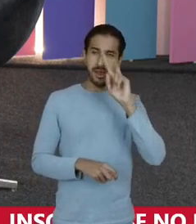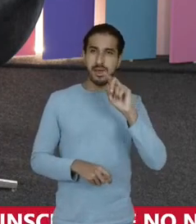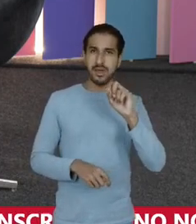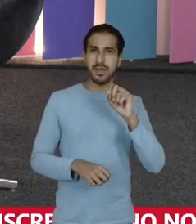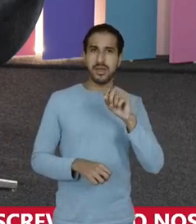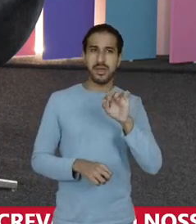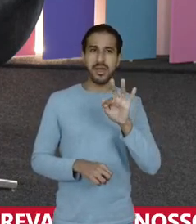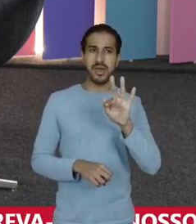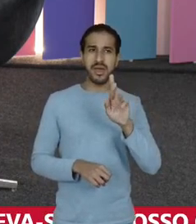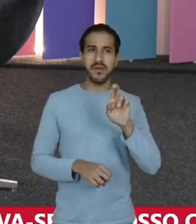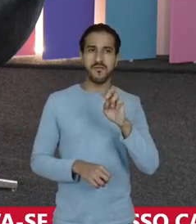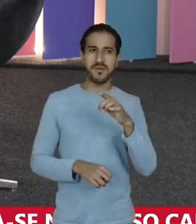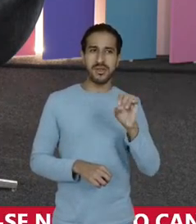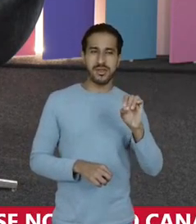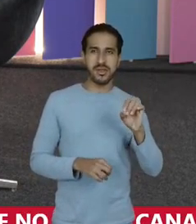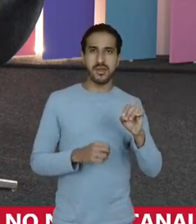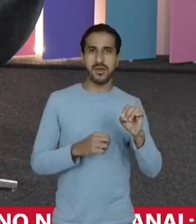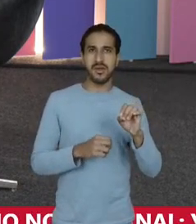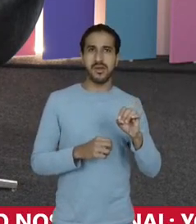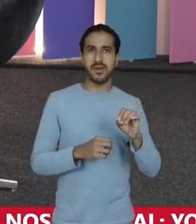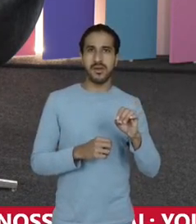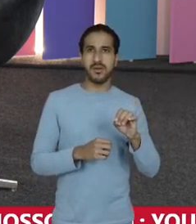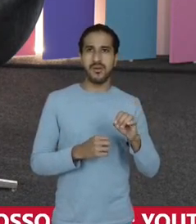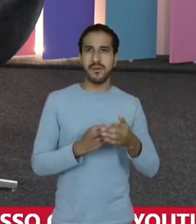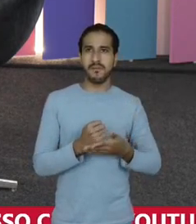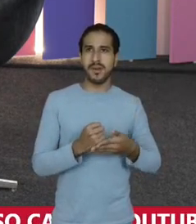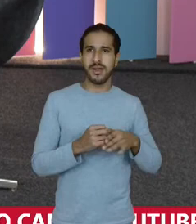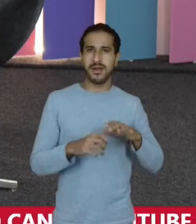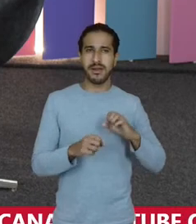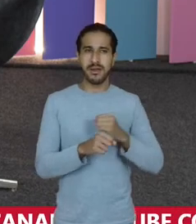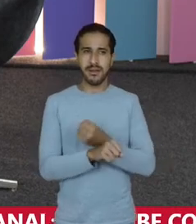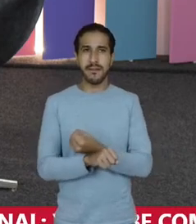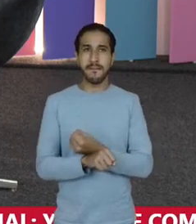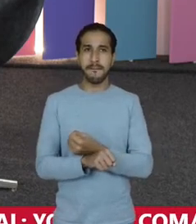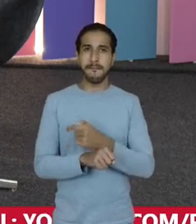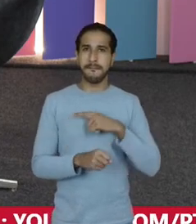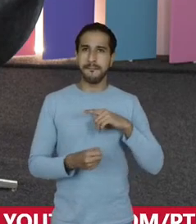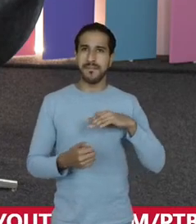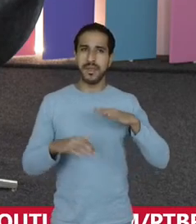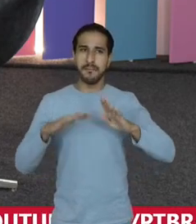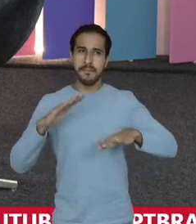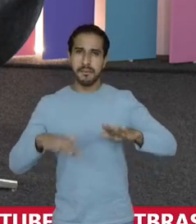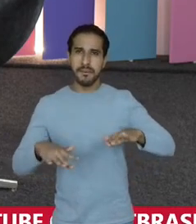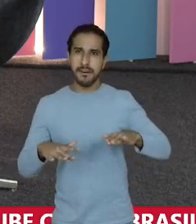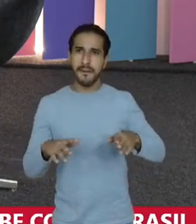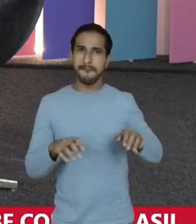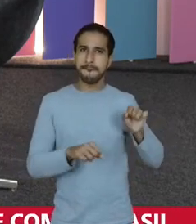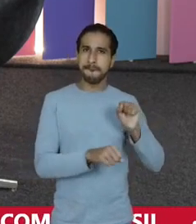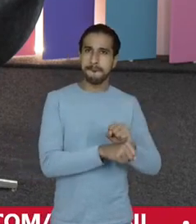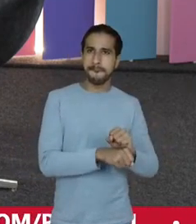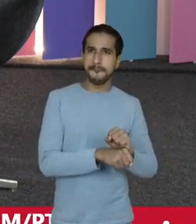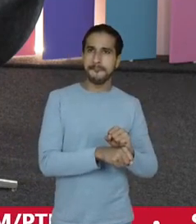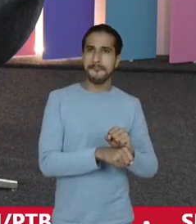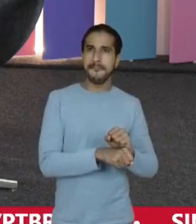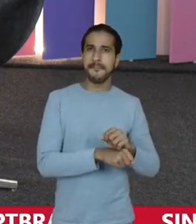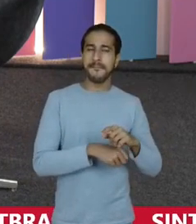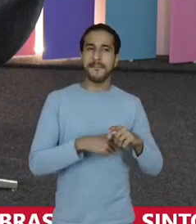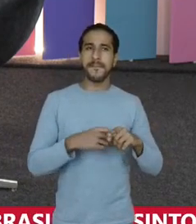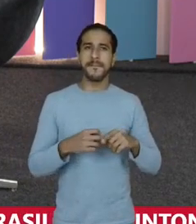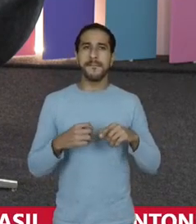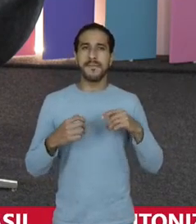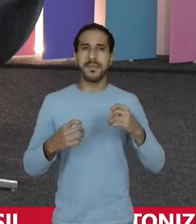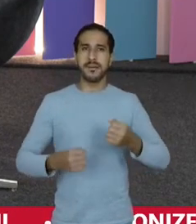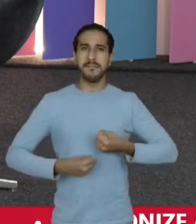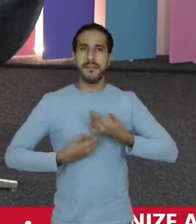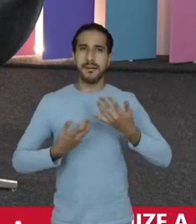essa refundação que é escravocrata. Então, nós temos os batuques que ficaram presos, né? As